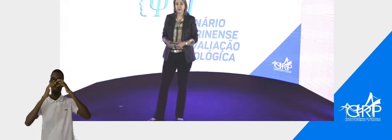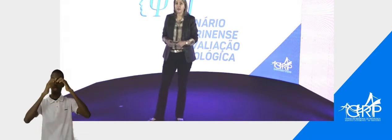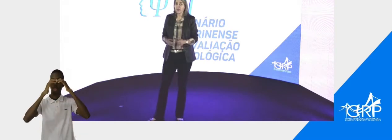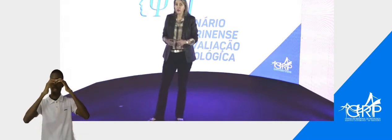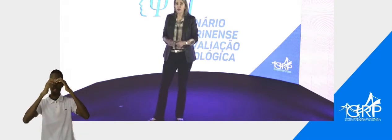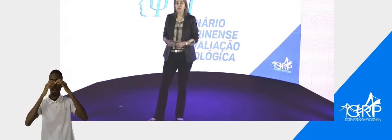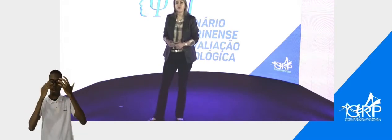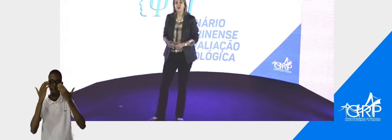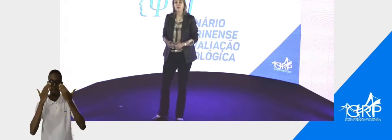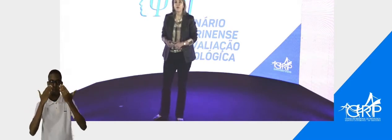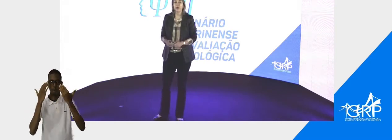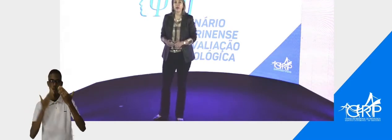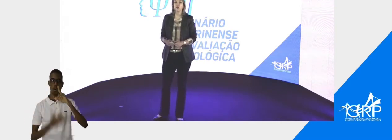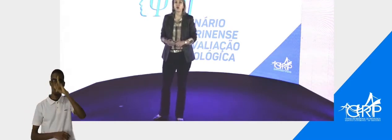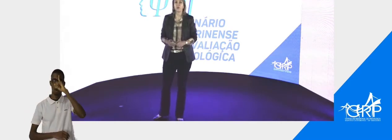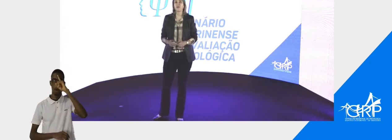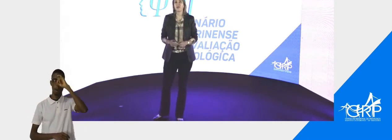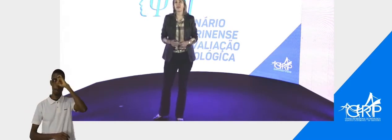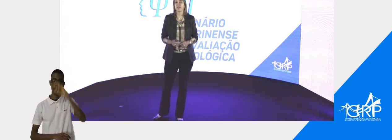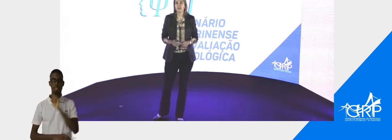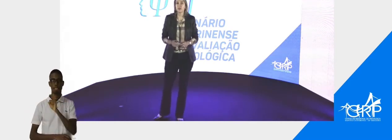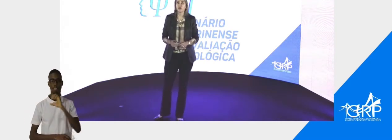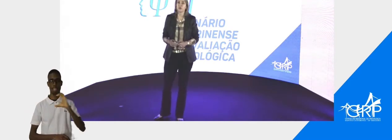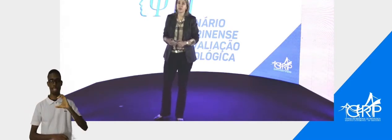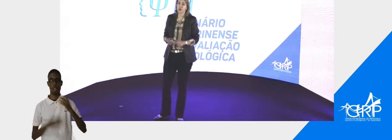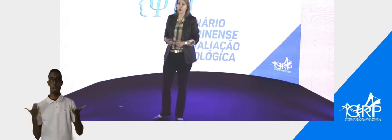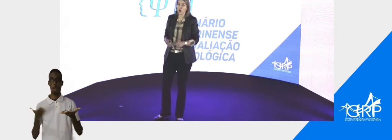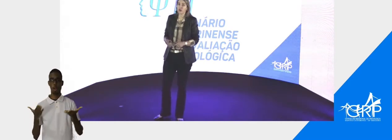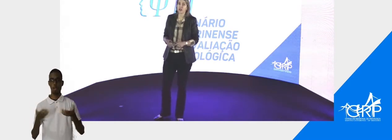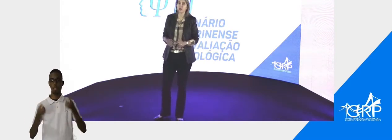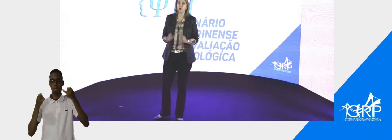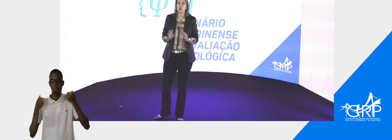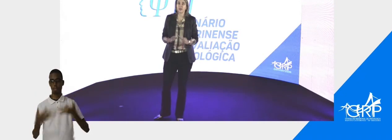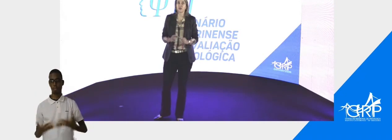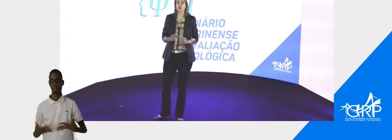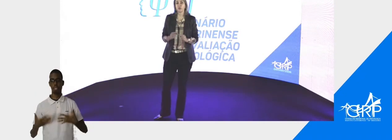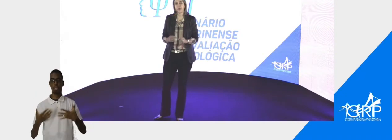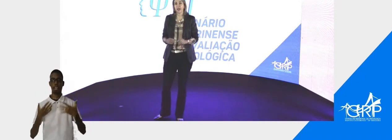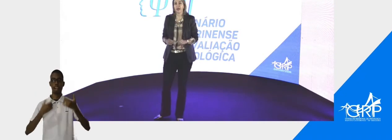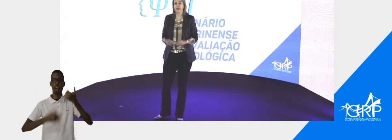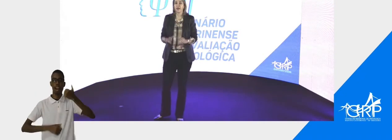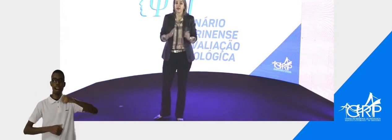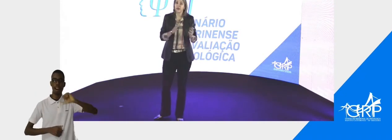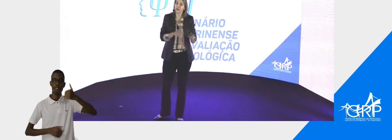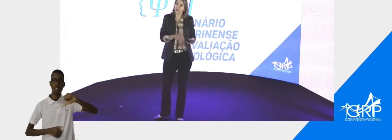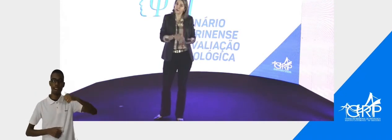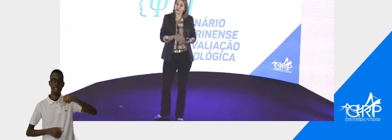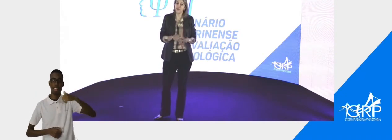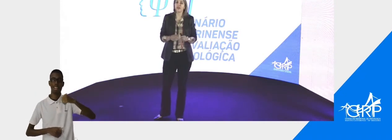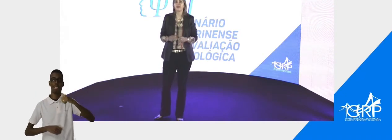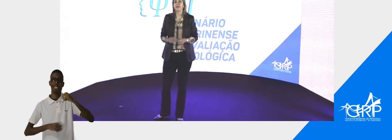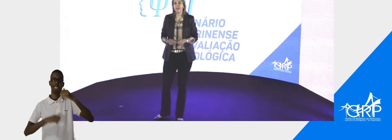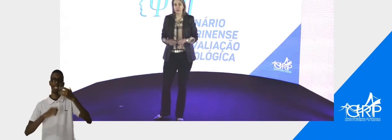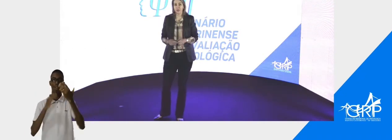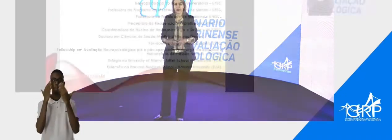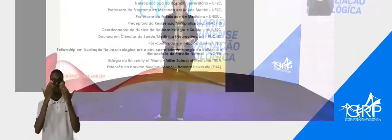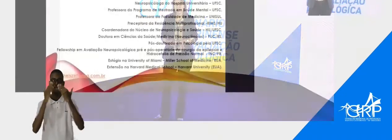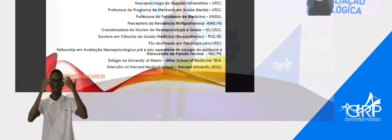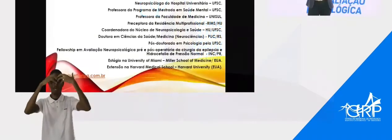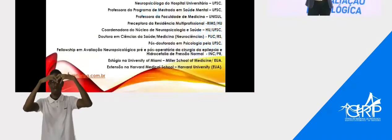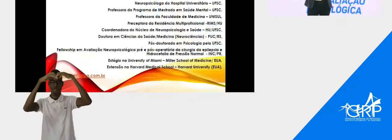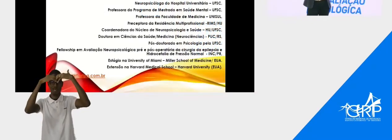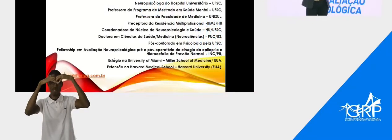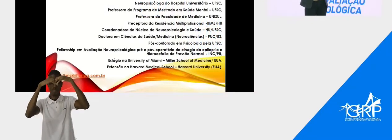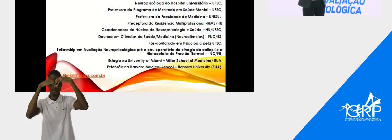Catarina e hoje vou falar um pouquinho sobre avaliação neuropsicológica no contexto hospitalar, em neurologia e